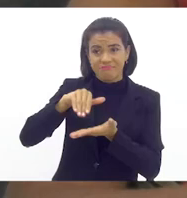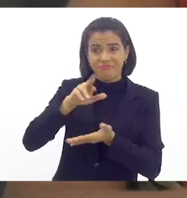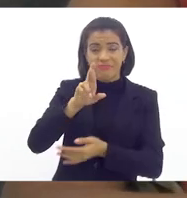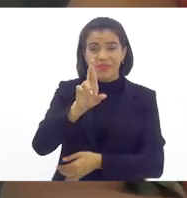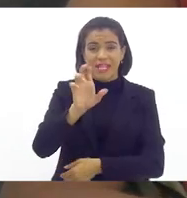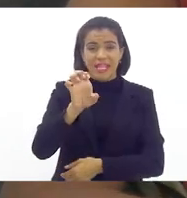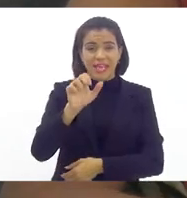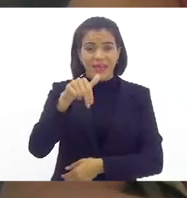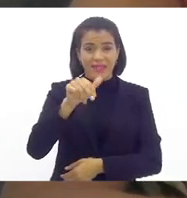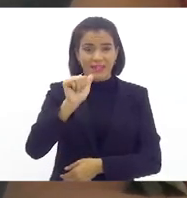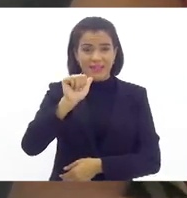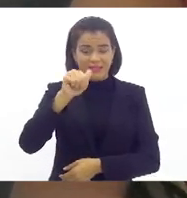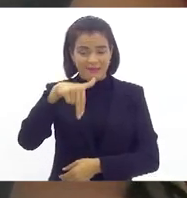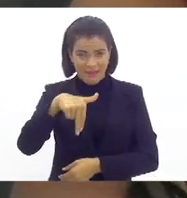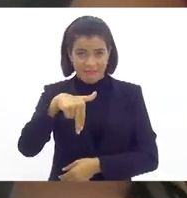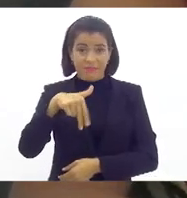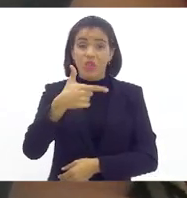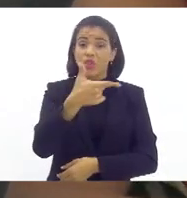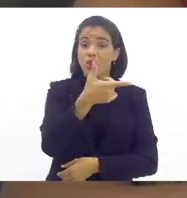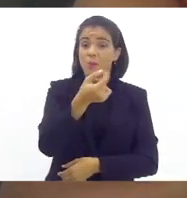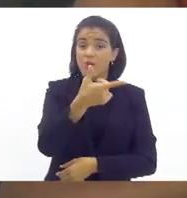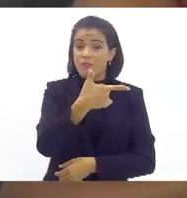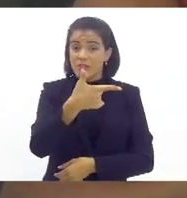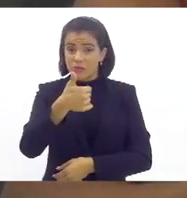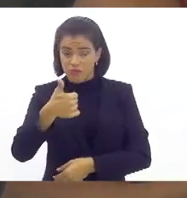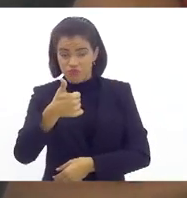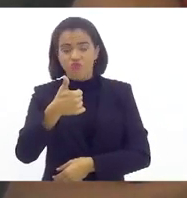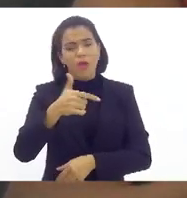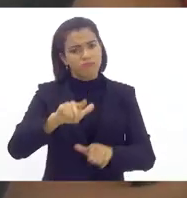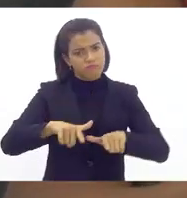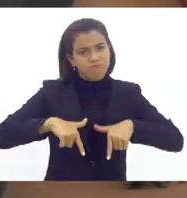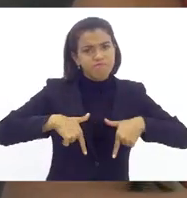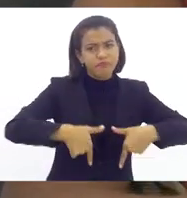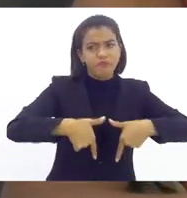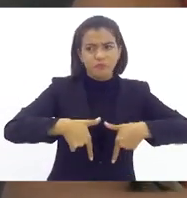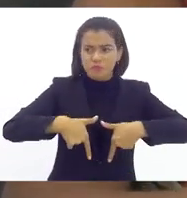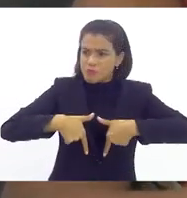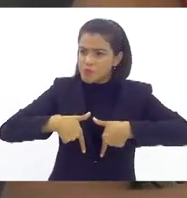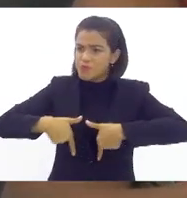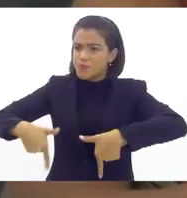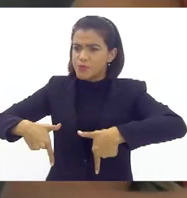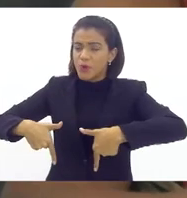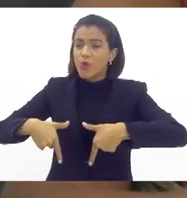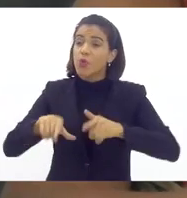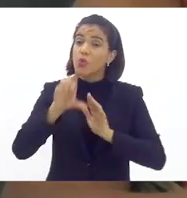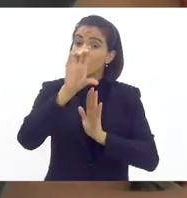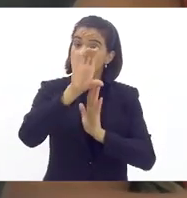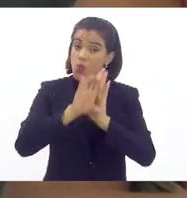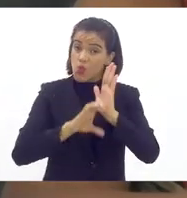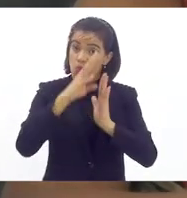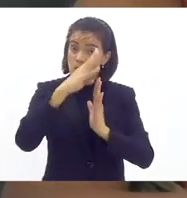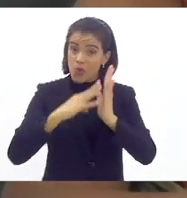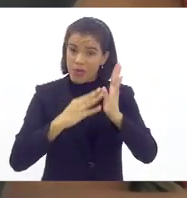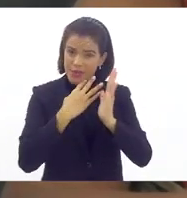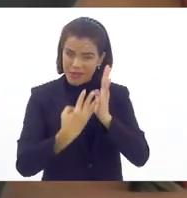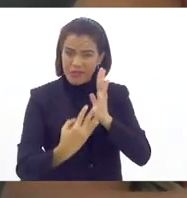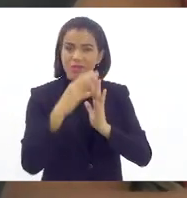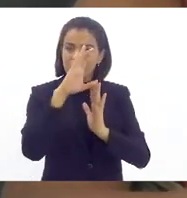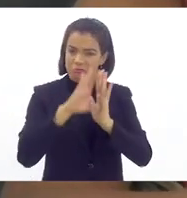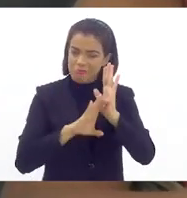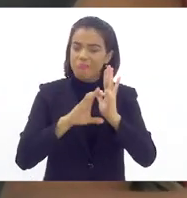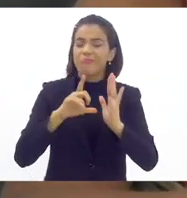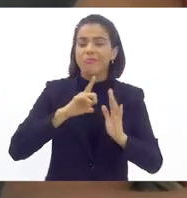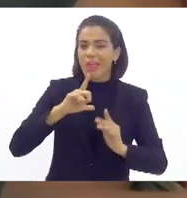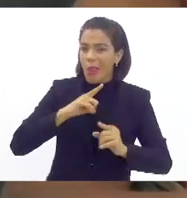2021, e ela atua no currículo, existe uma discussão